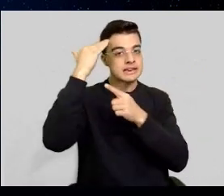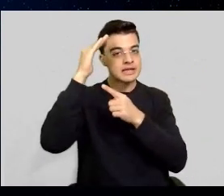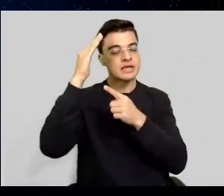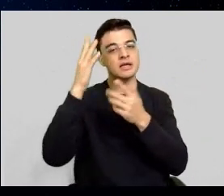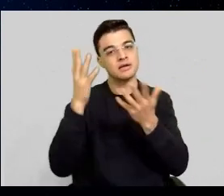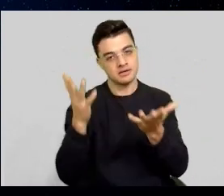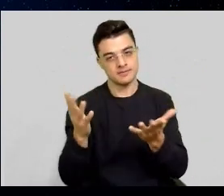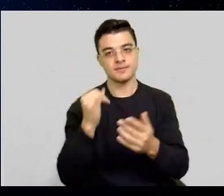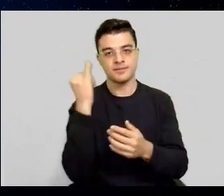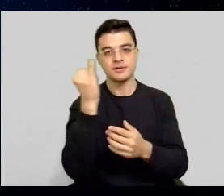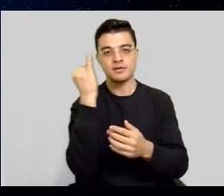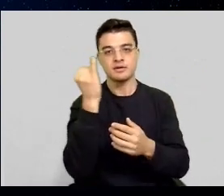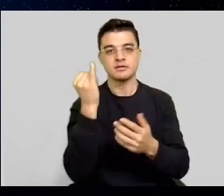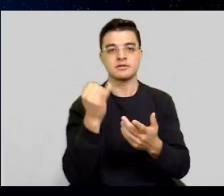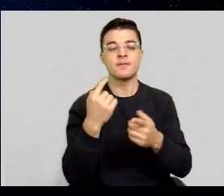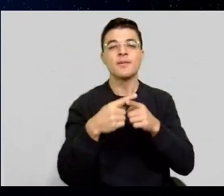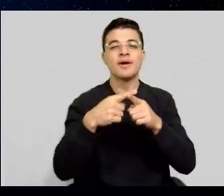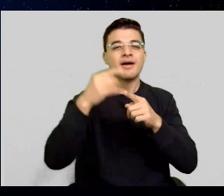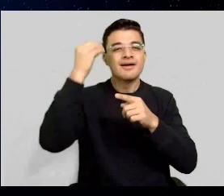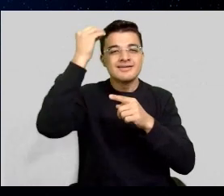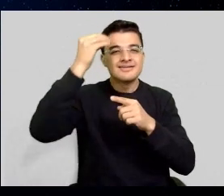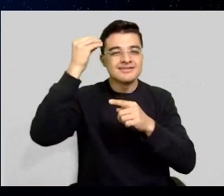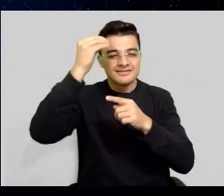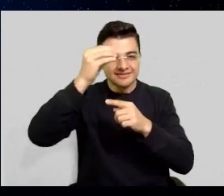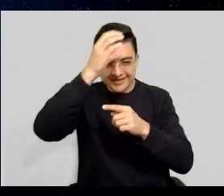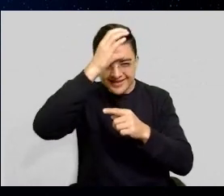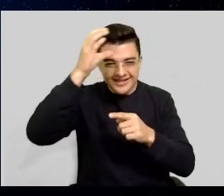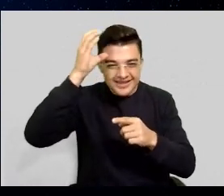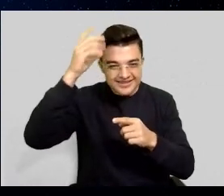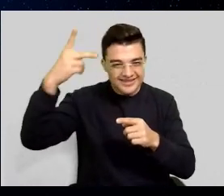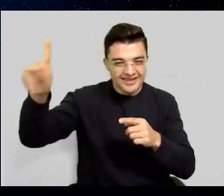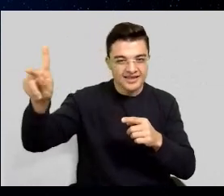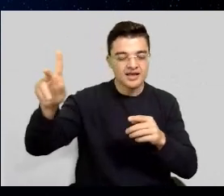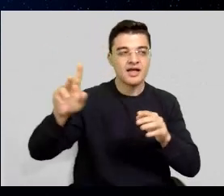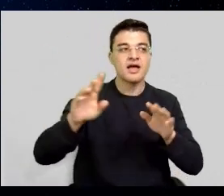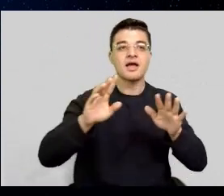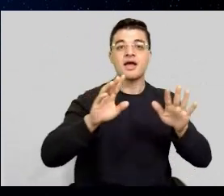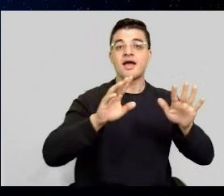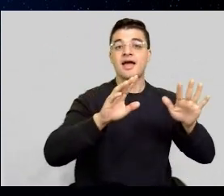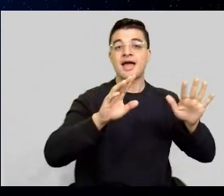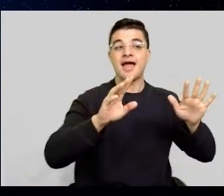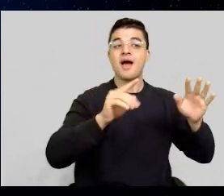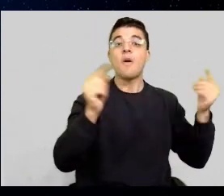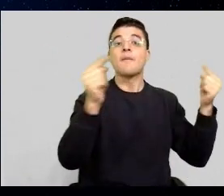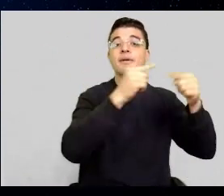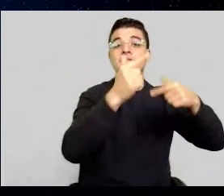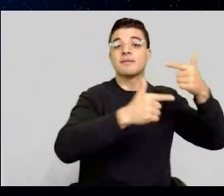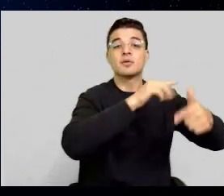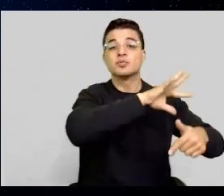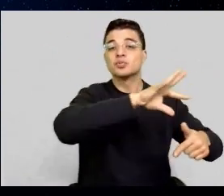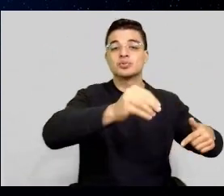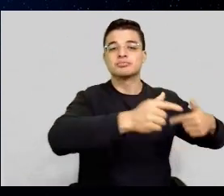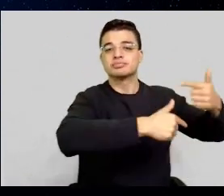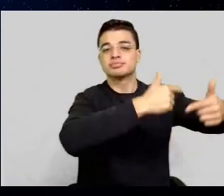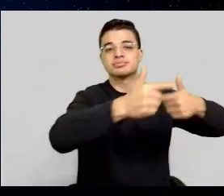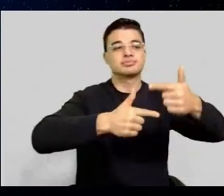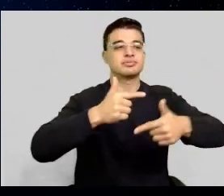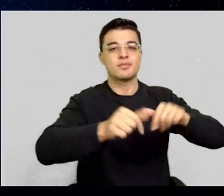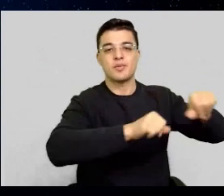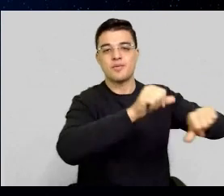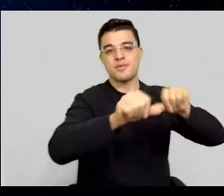na estrutura da empresa inteira, mexer na área da experiência do cliente inteira nesse sentido. E o CEO da